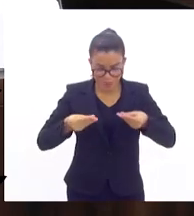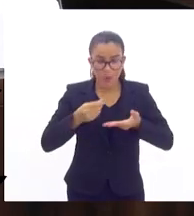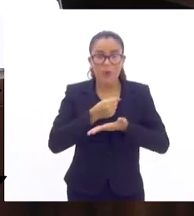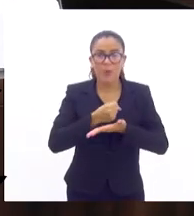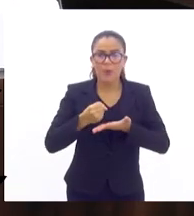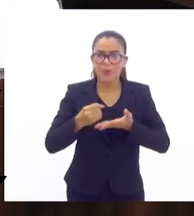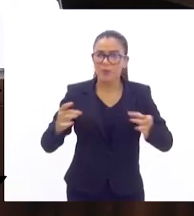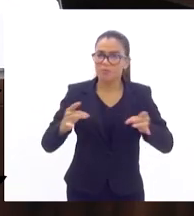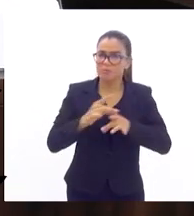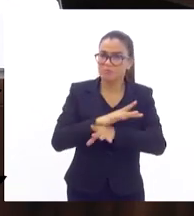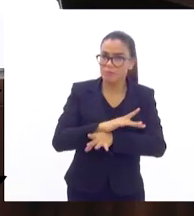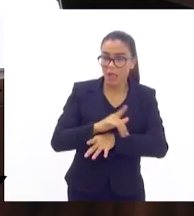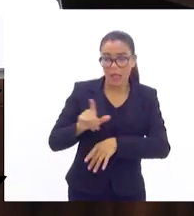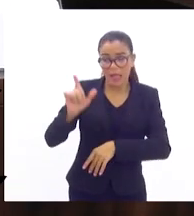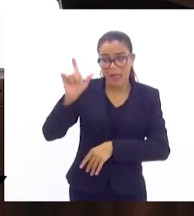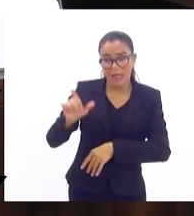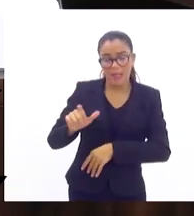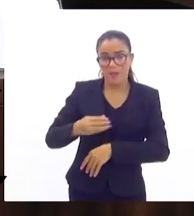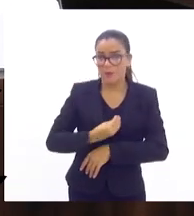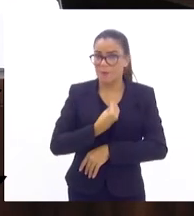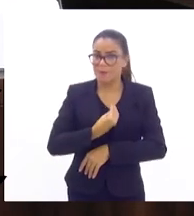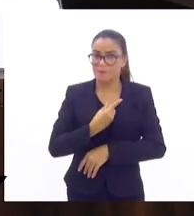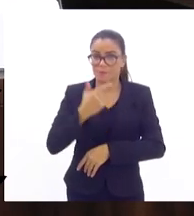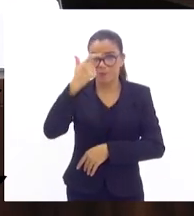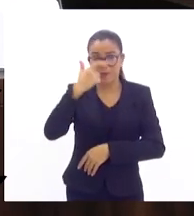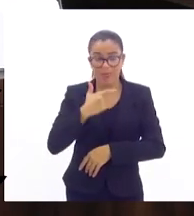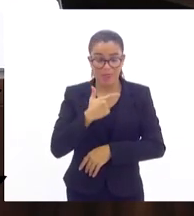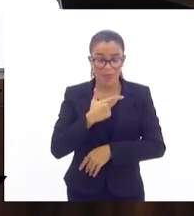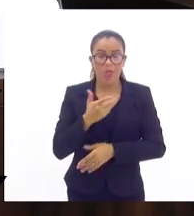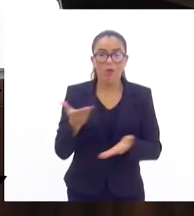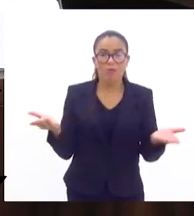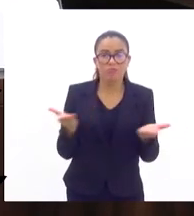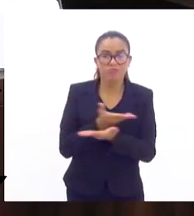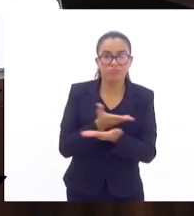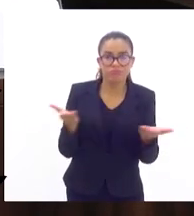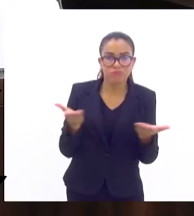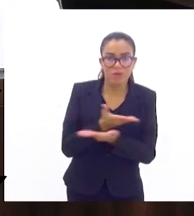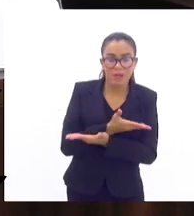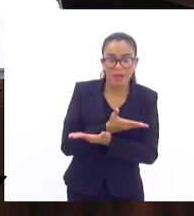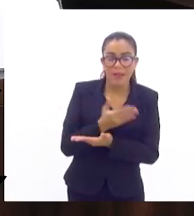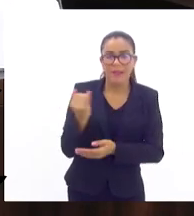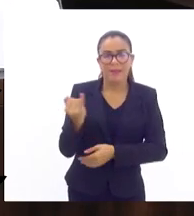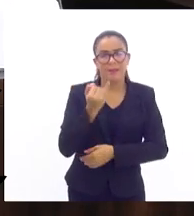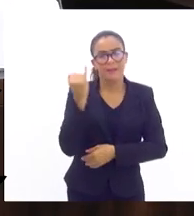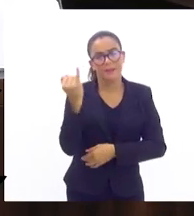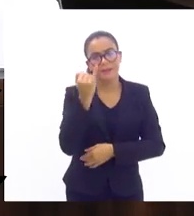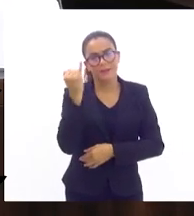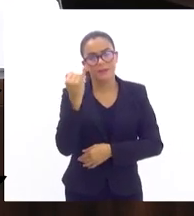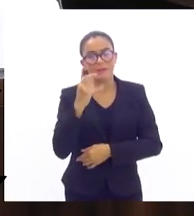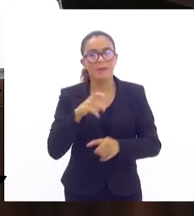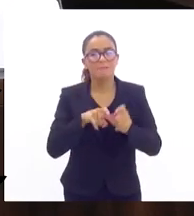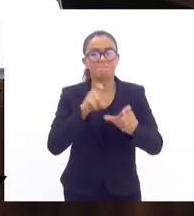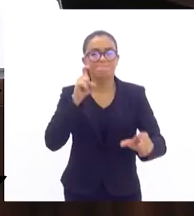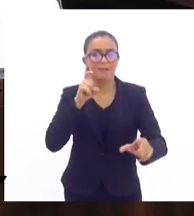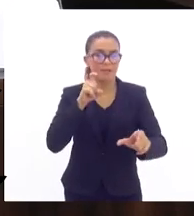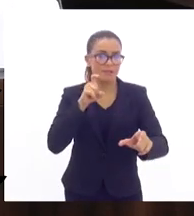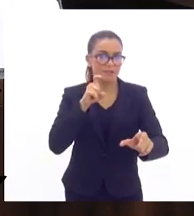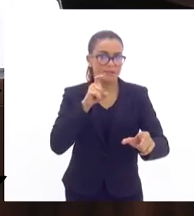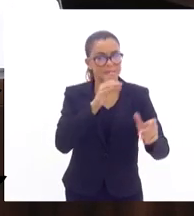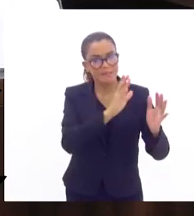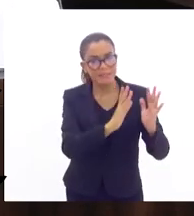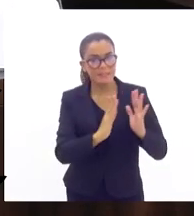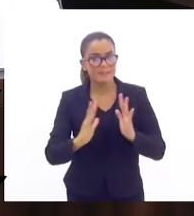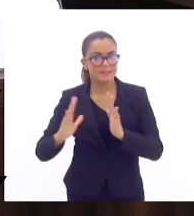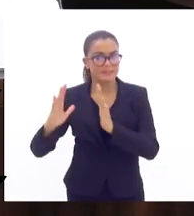não participou, porque a agência reguladora é condição importantíssima ter uma independência no processo.